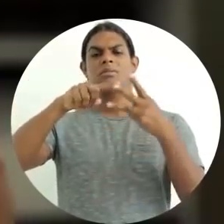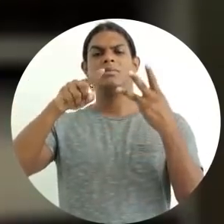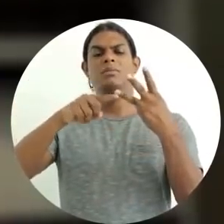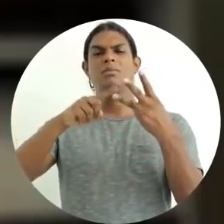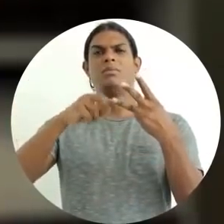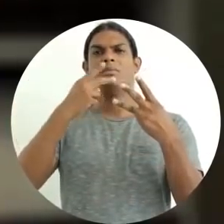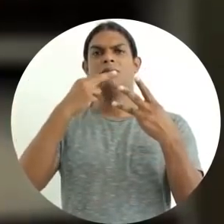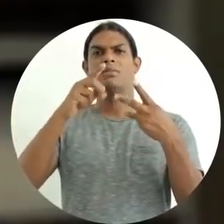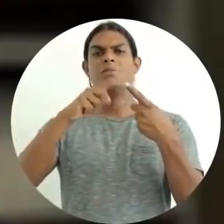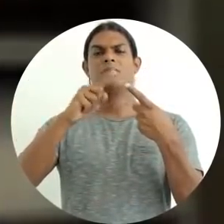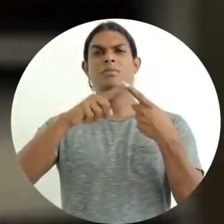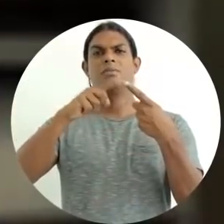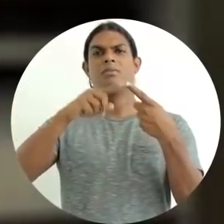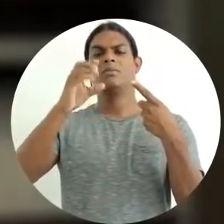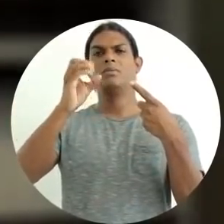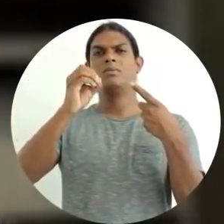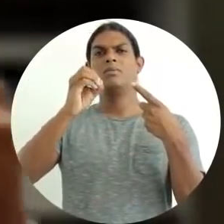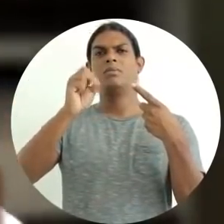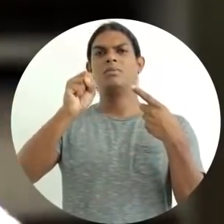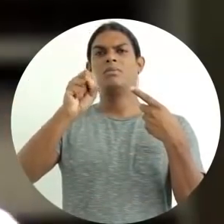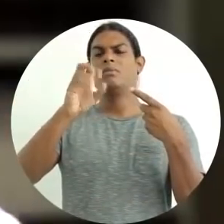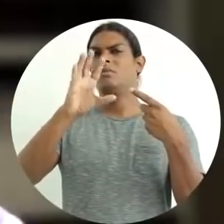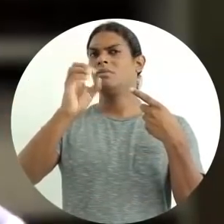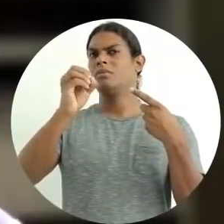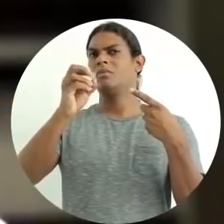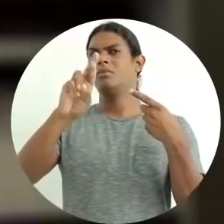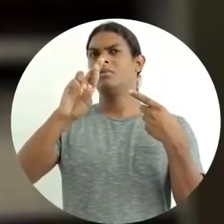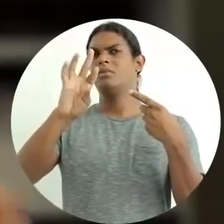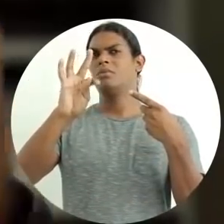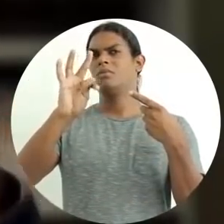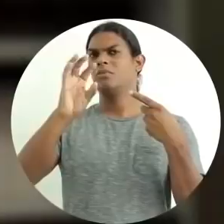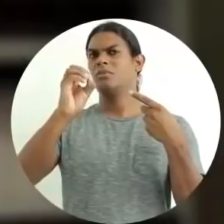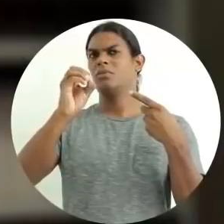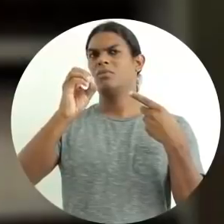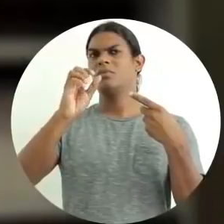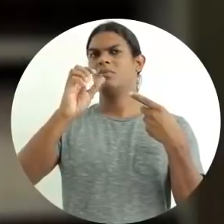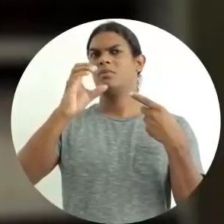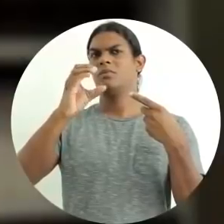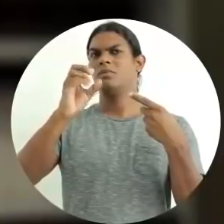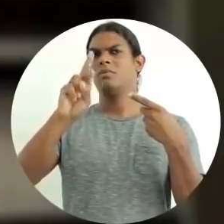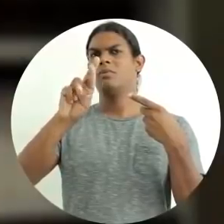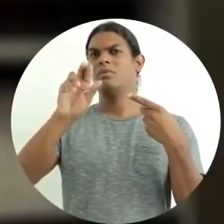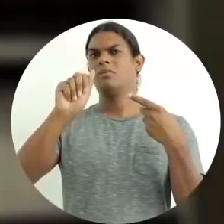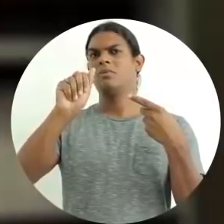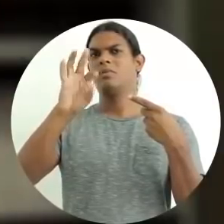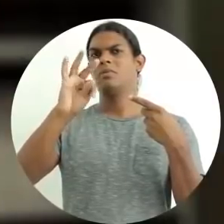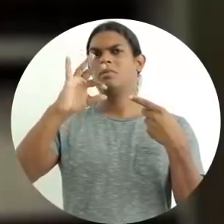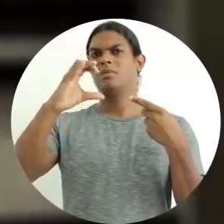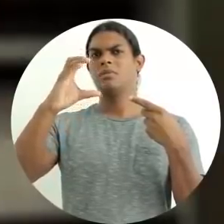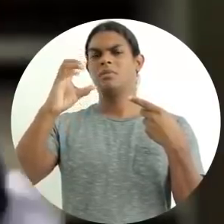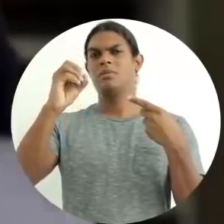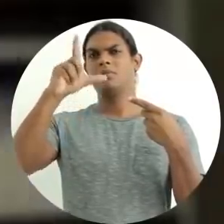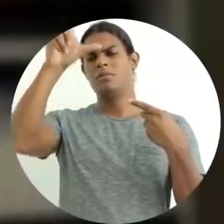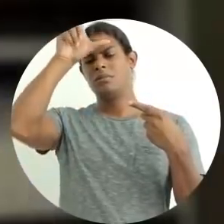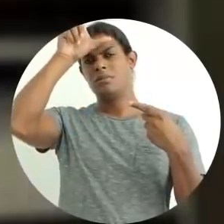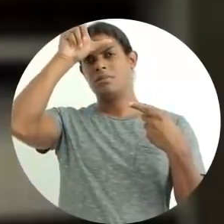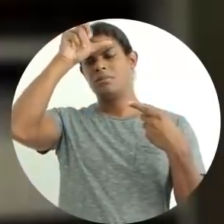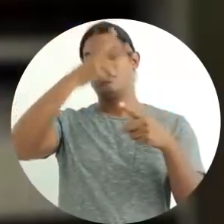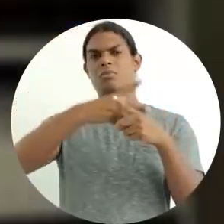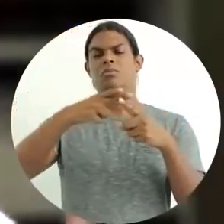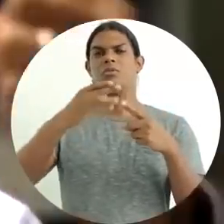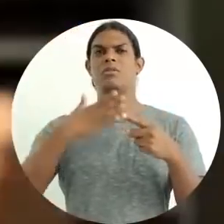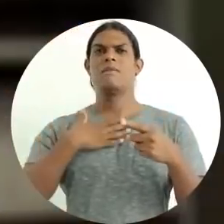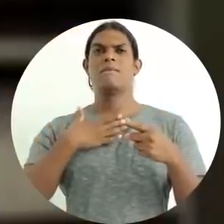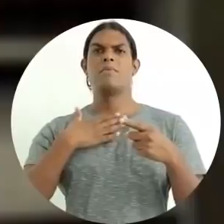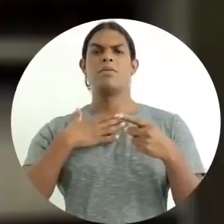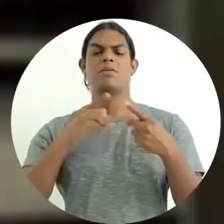nós temos três tipos de líderes. O autocrático, aqueles que centralizam o poder, onde ele acha: não, eu sou líder,